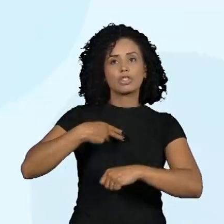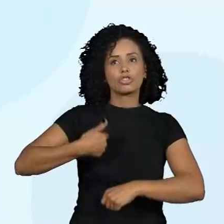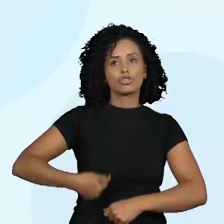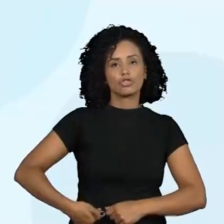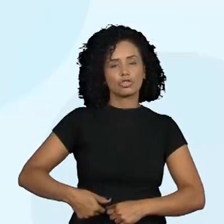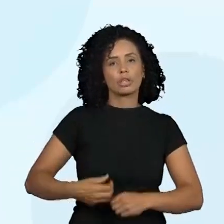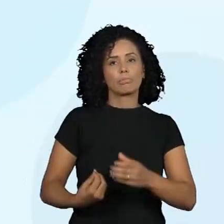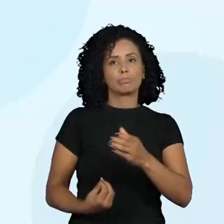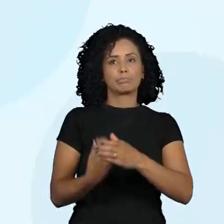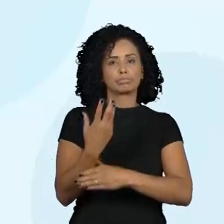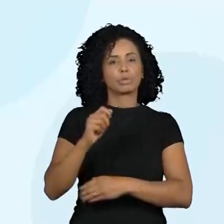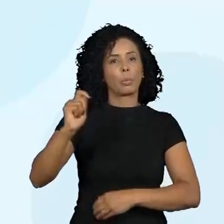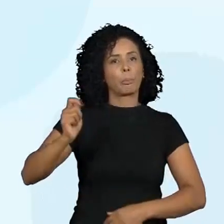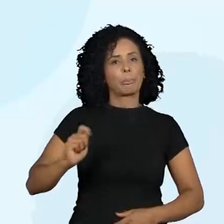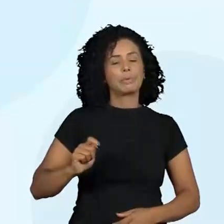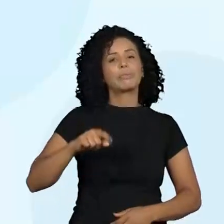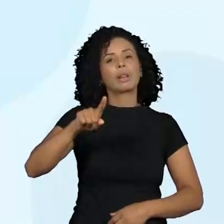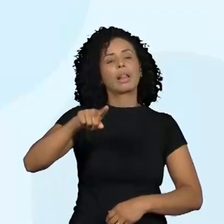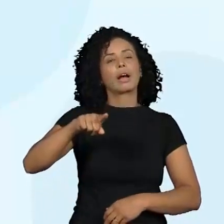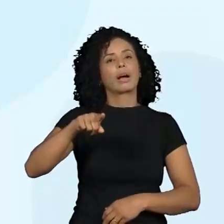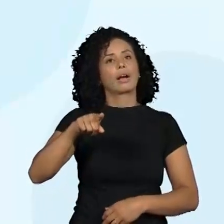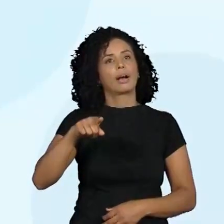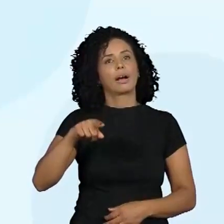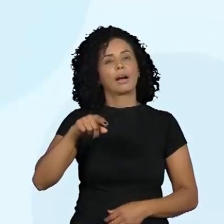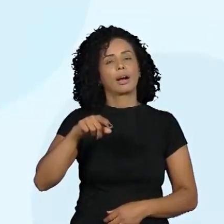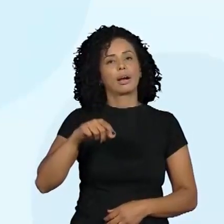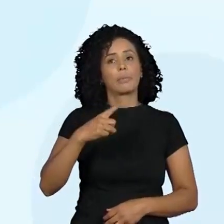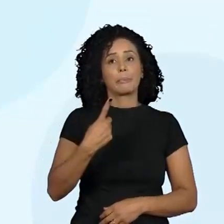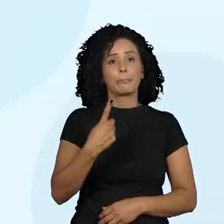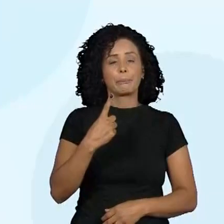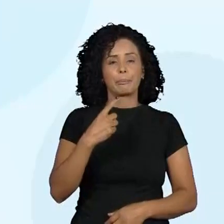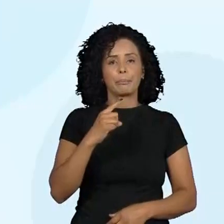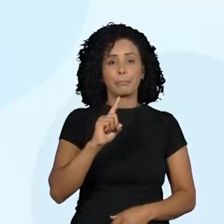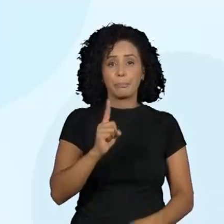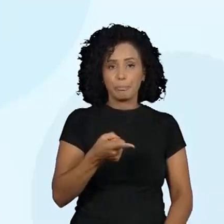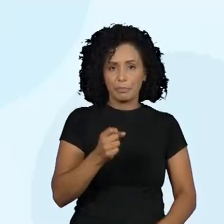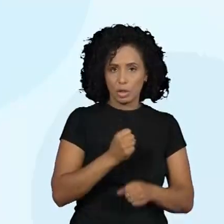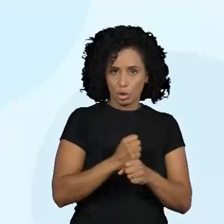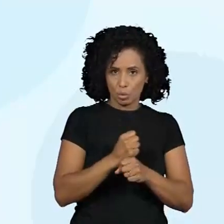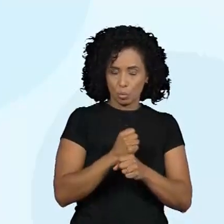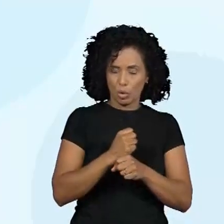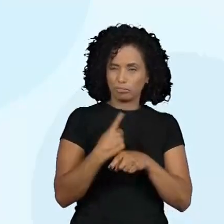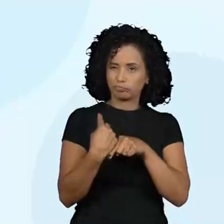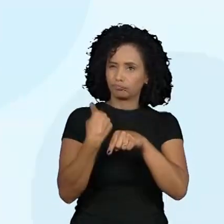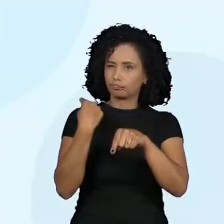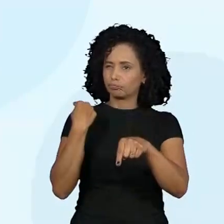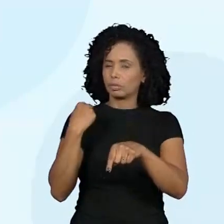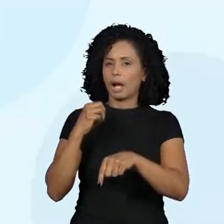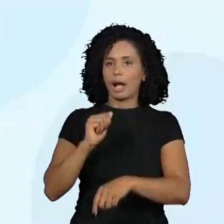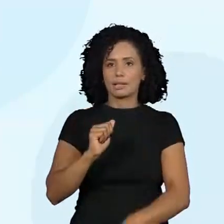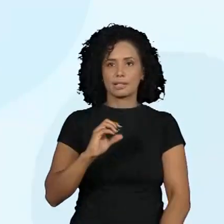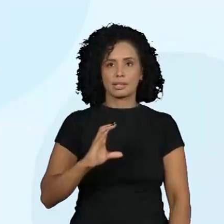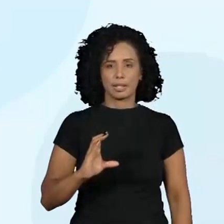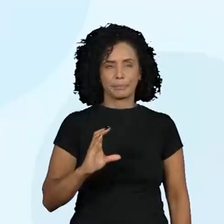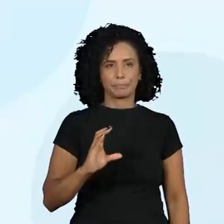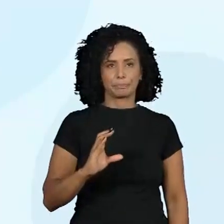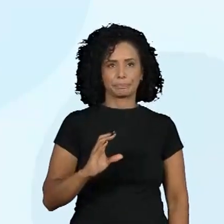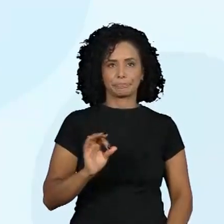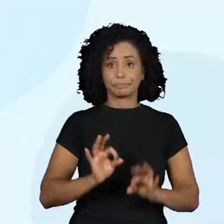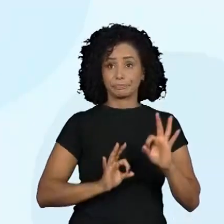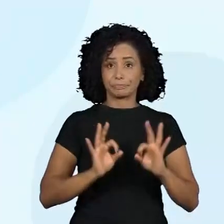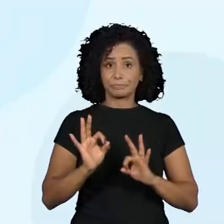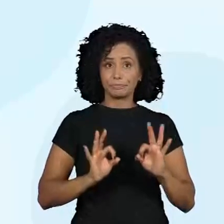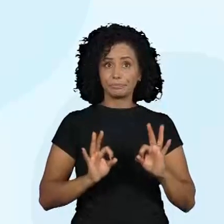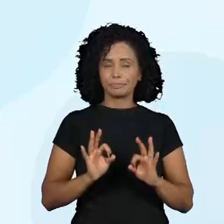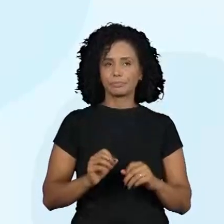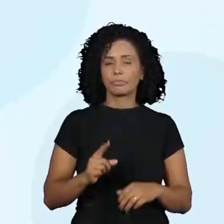Cristo, e traz ela... Opa! Deixa eu ativar aqui, marca texto.